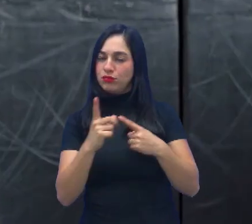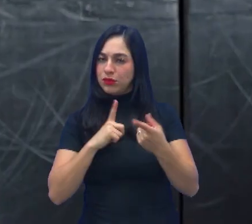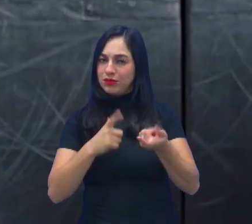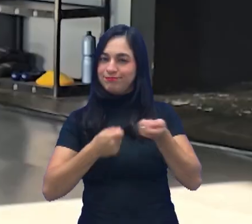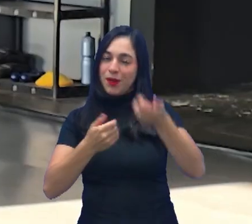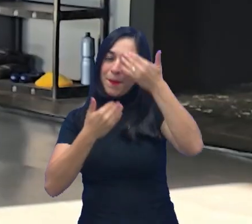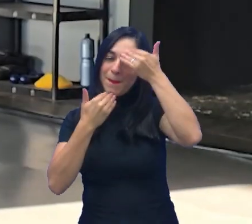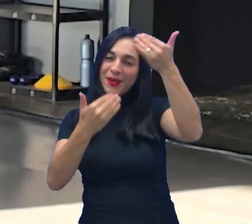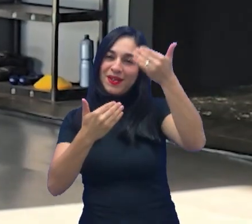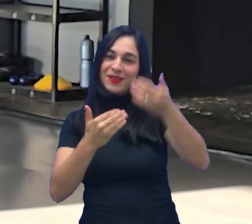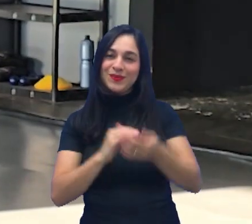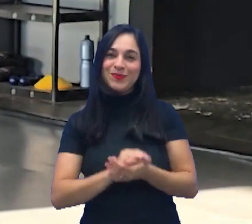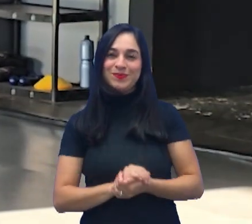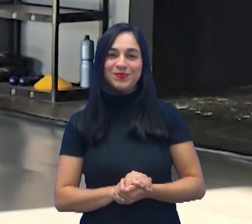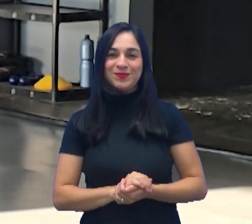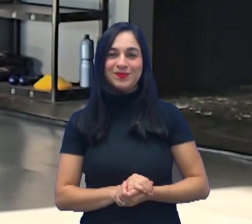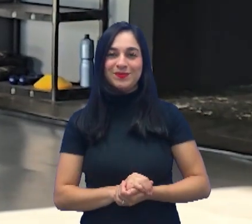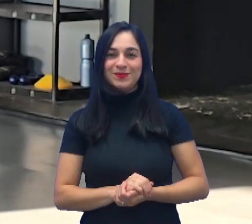Obrigada.